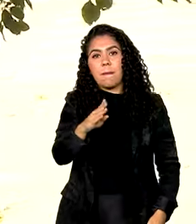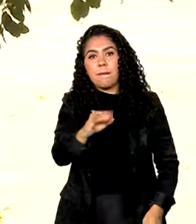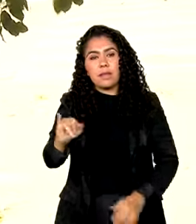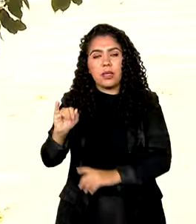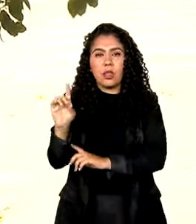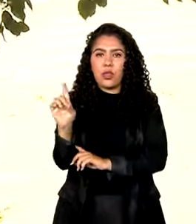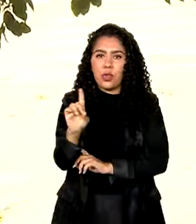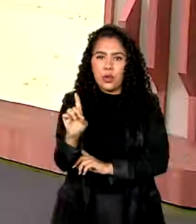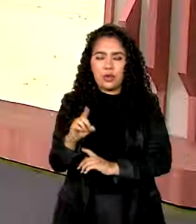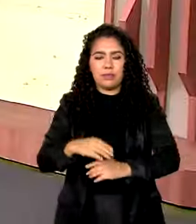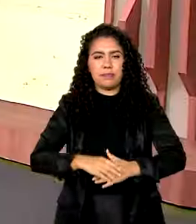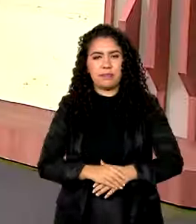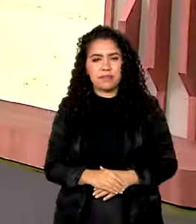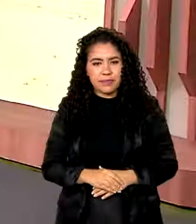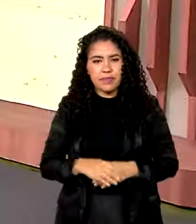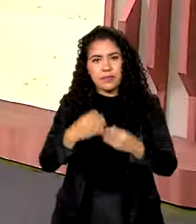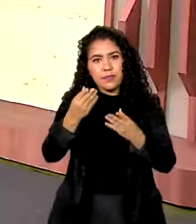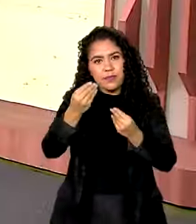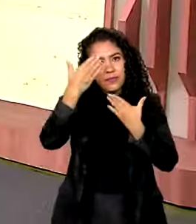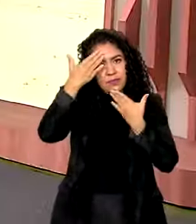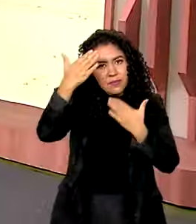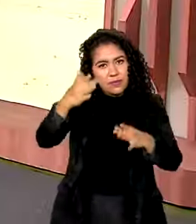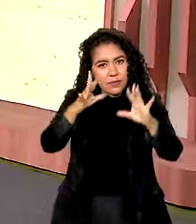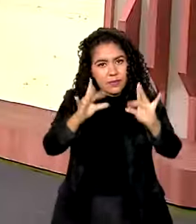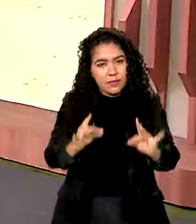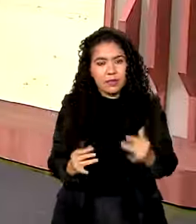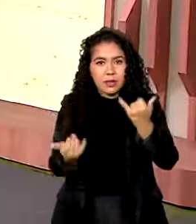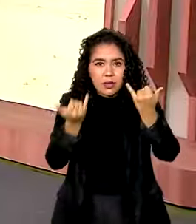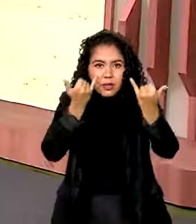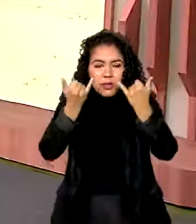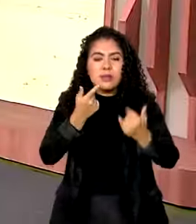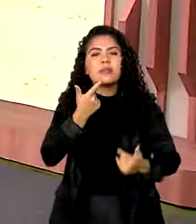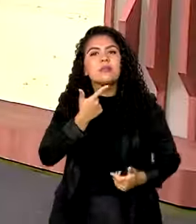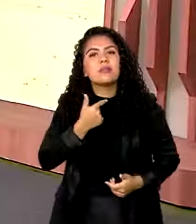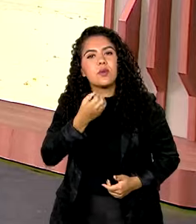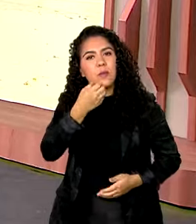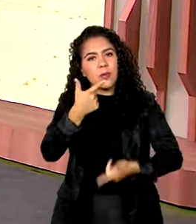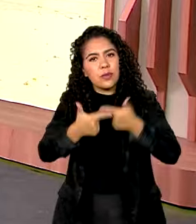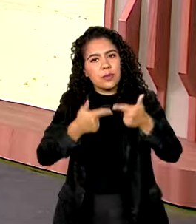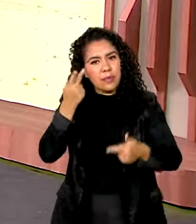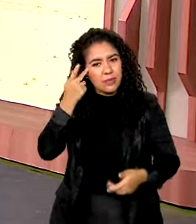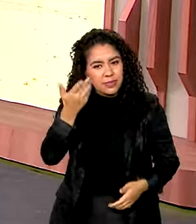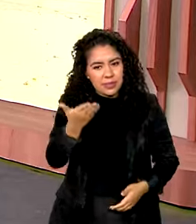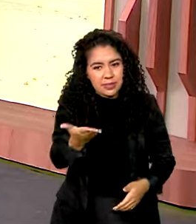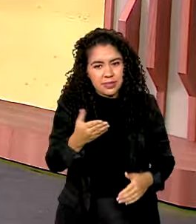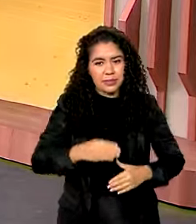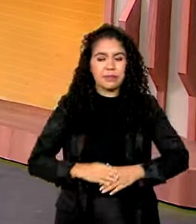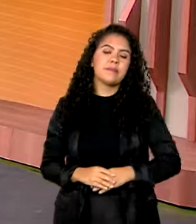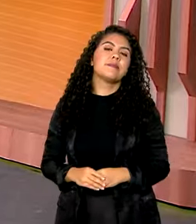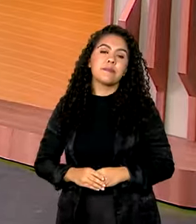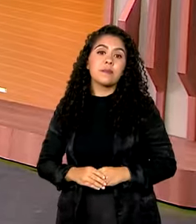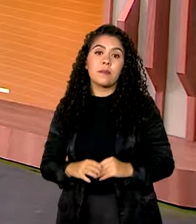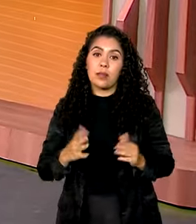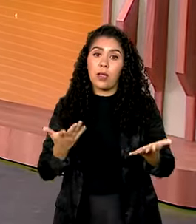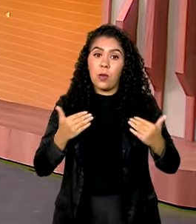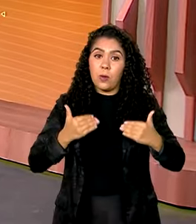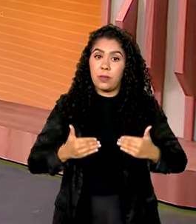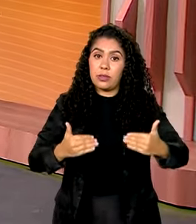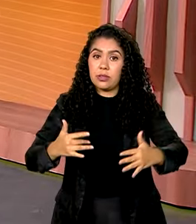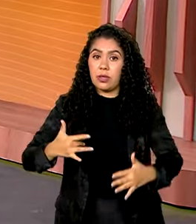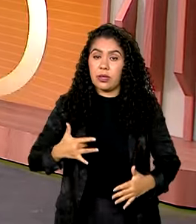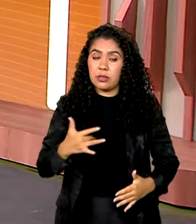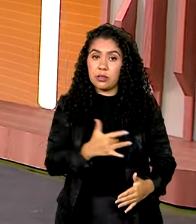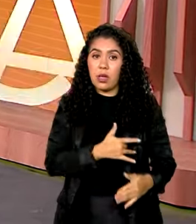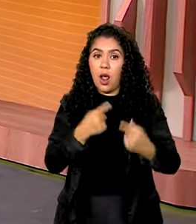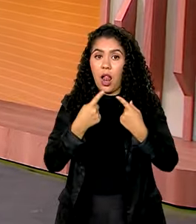US$ 67 bilhões. Vanessa. Ok, Dimas, obrigada pelas informações. Bom trabalho para você em São Paulo. E o Ministério da Saúde lançou uma